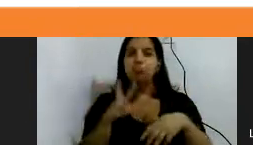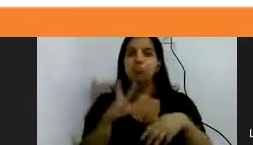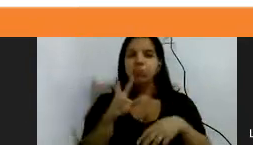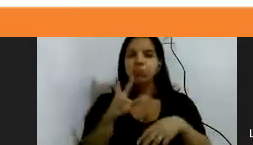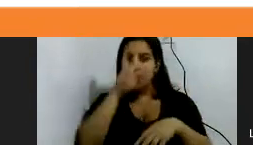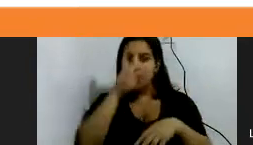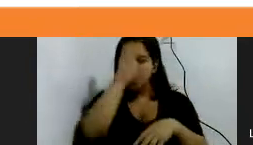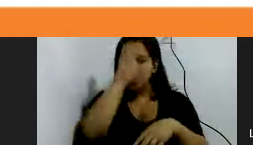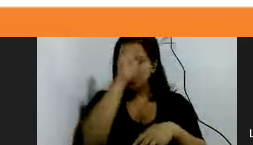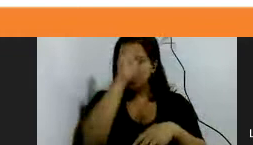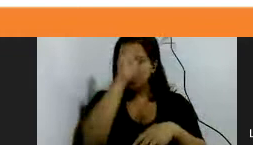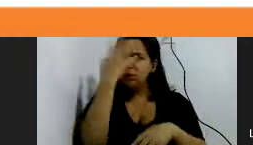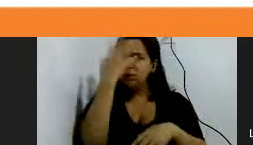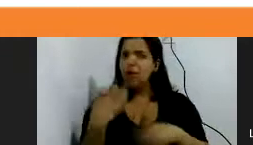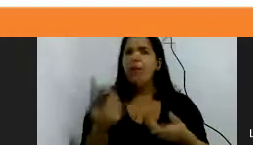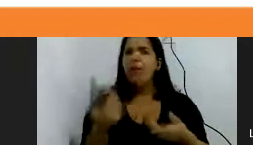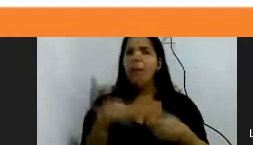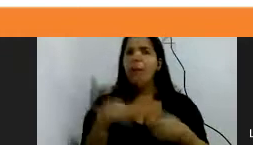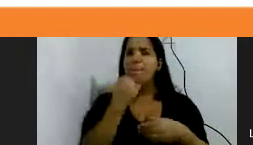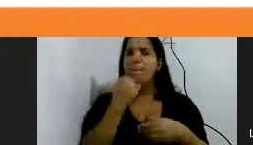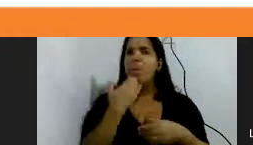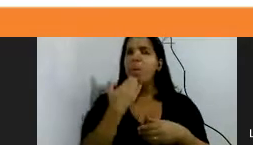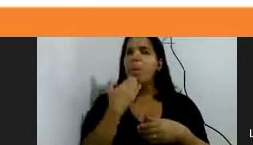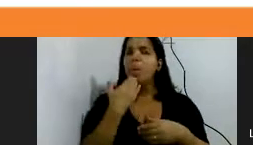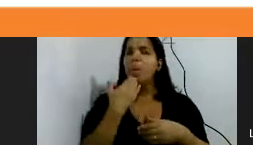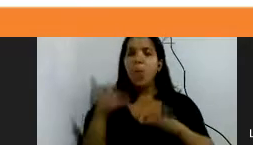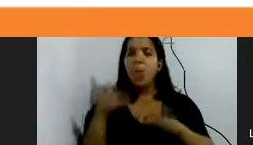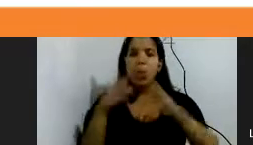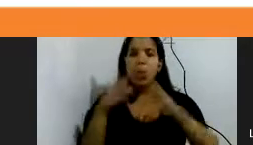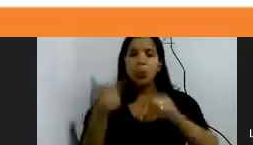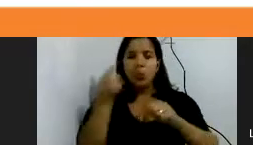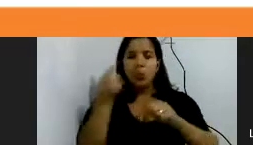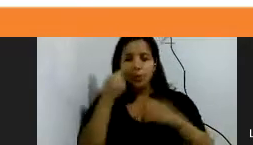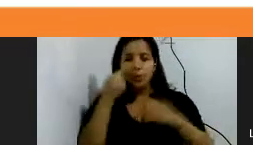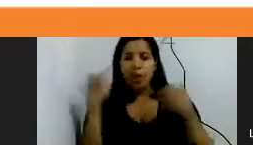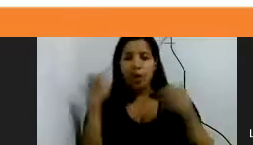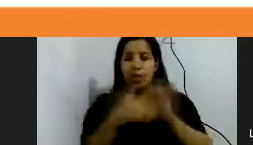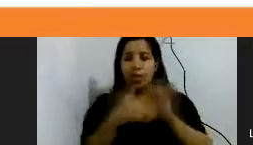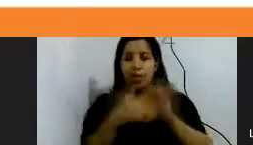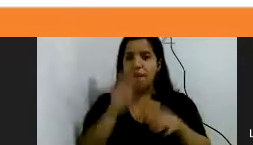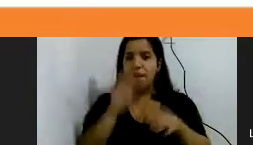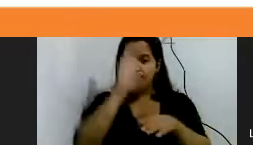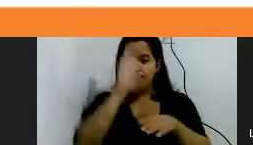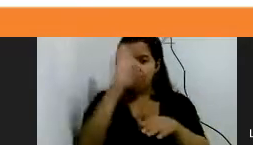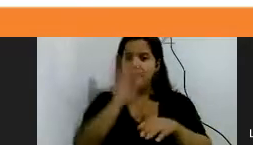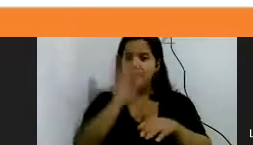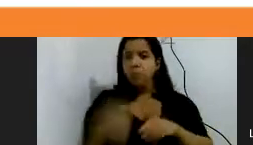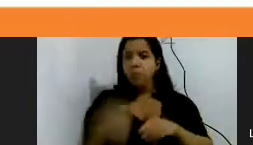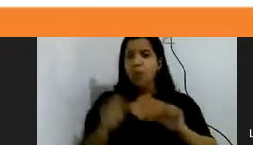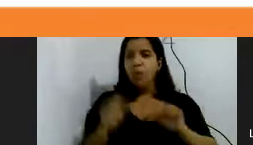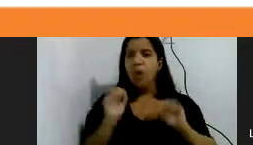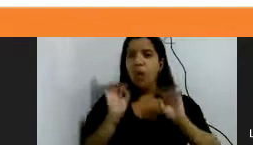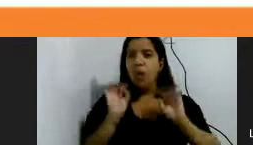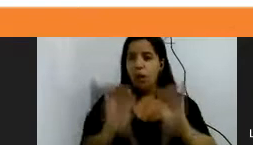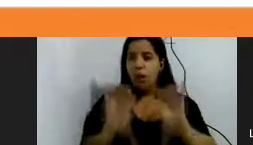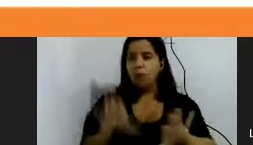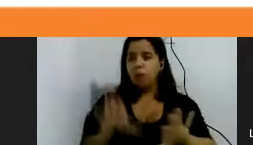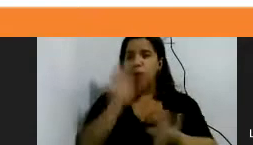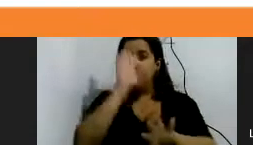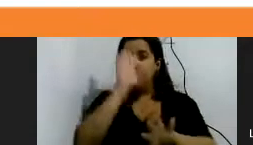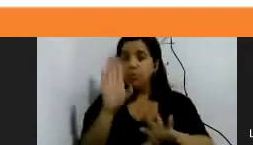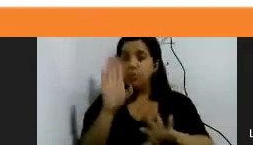transfusional grave. Então, diante de tudo que a gente viu, qual que é o principal sinal clínico de